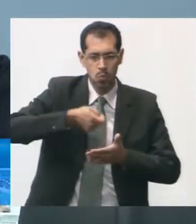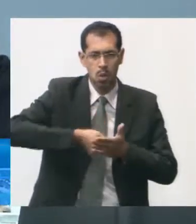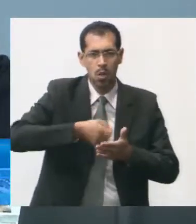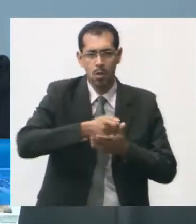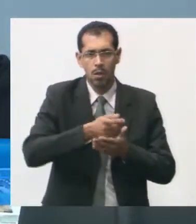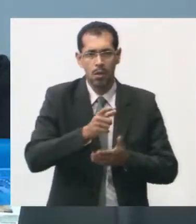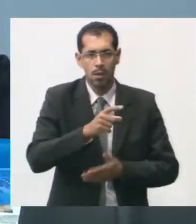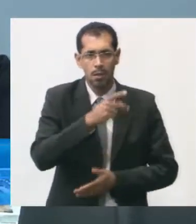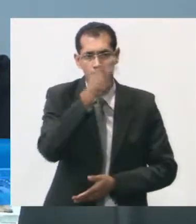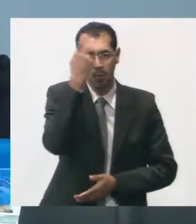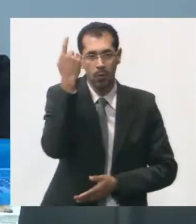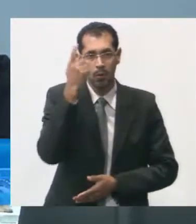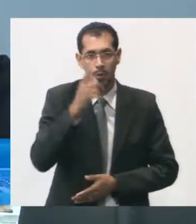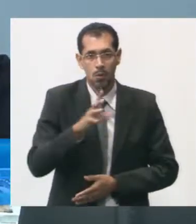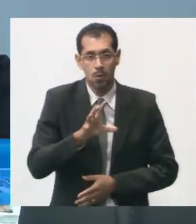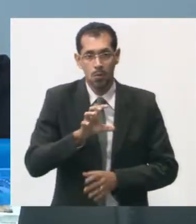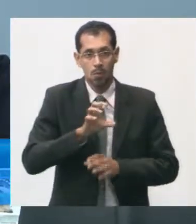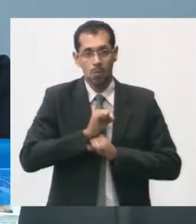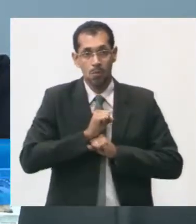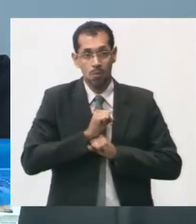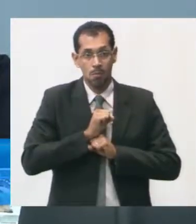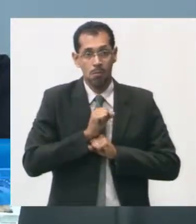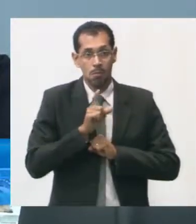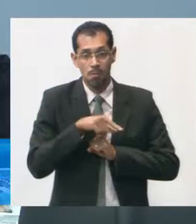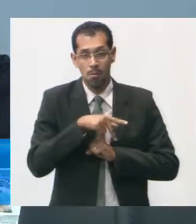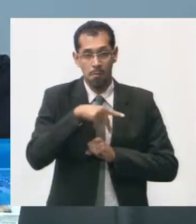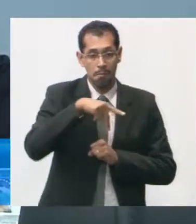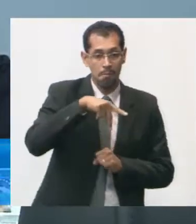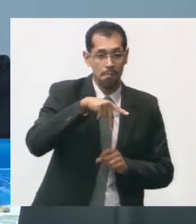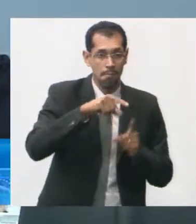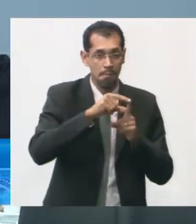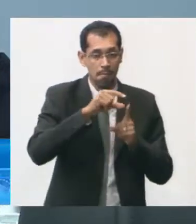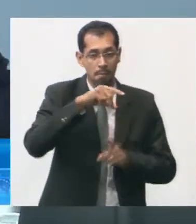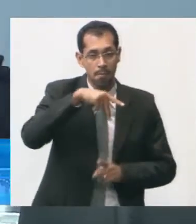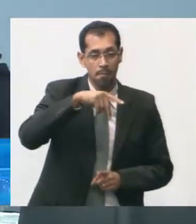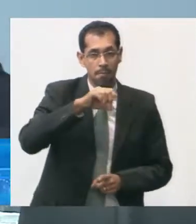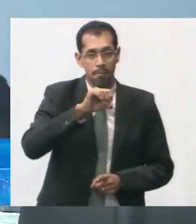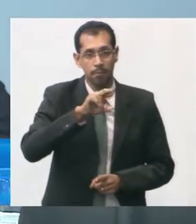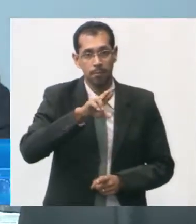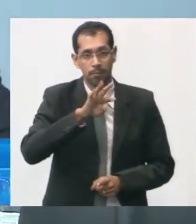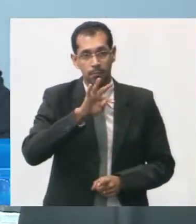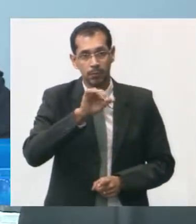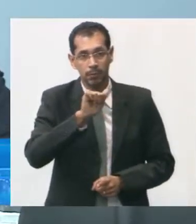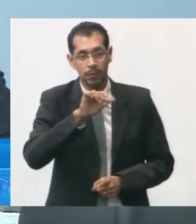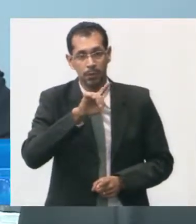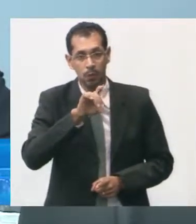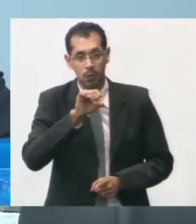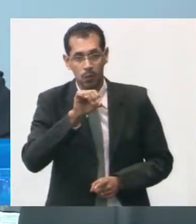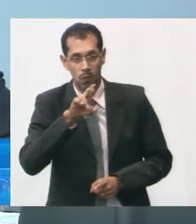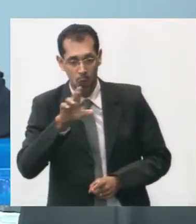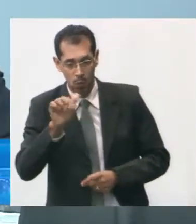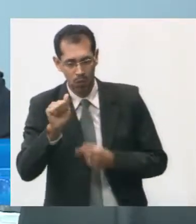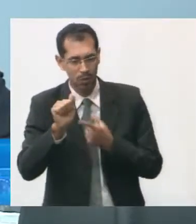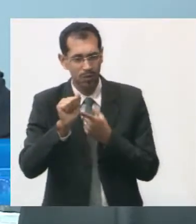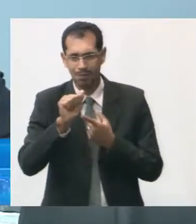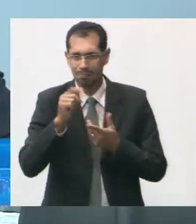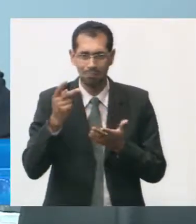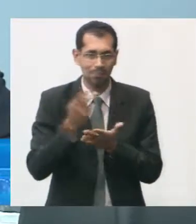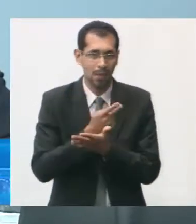Então nós estamos modificando para o dia de luta da pessoa com deficiência, que é a